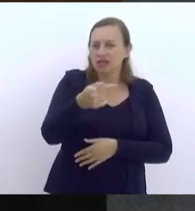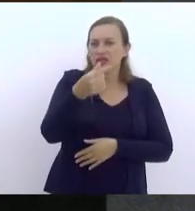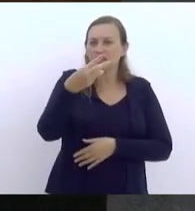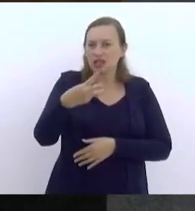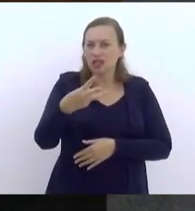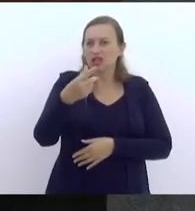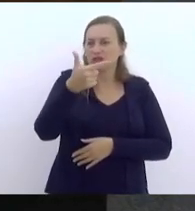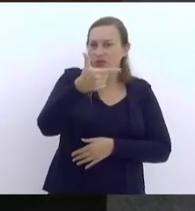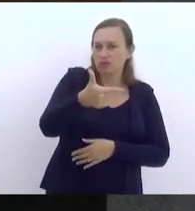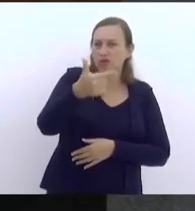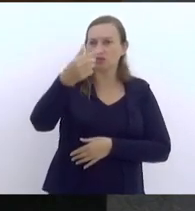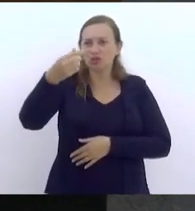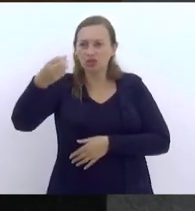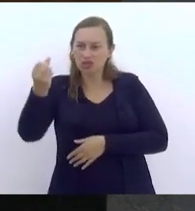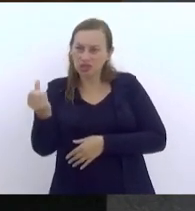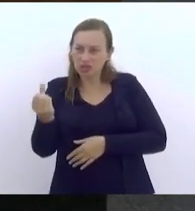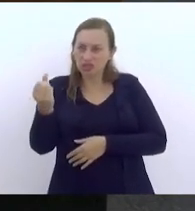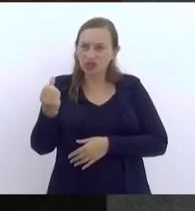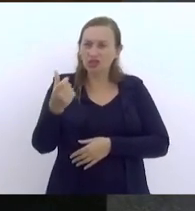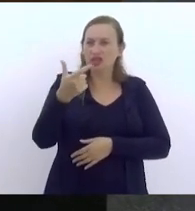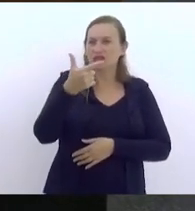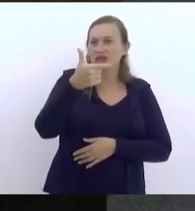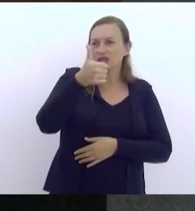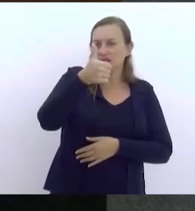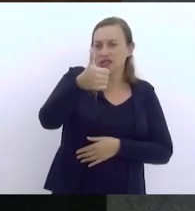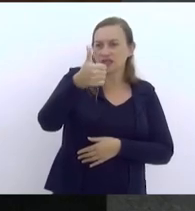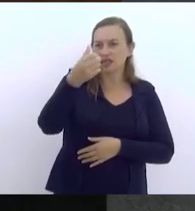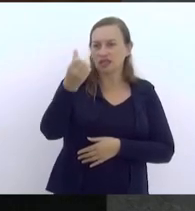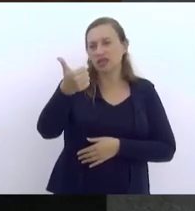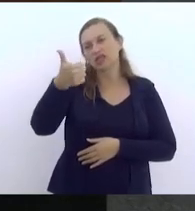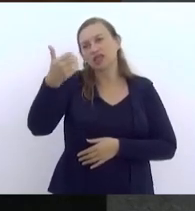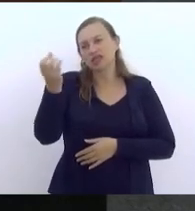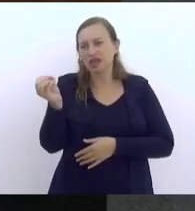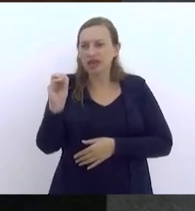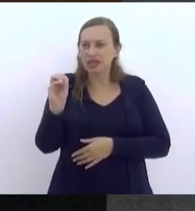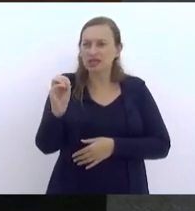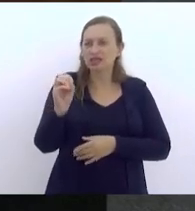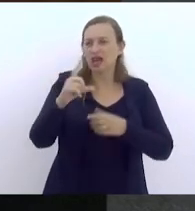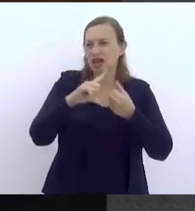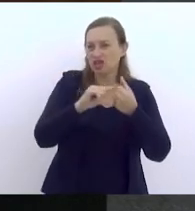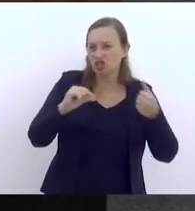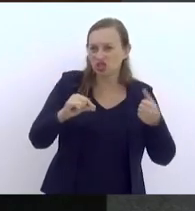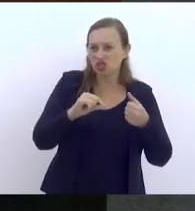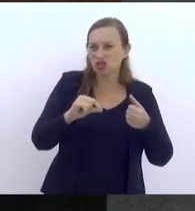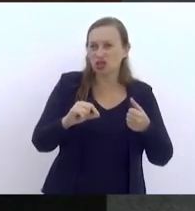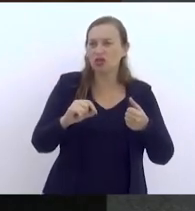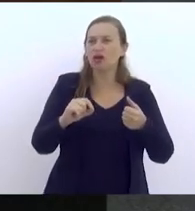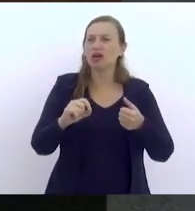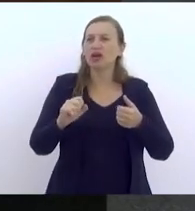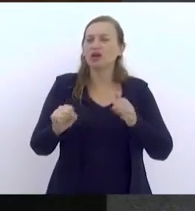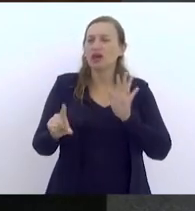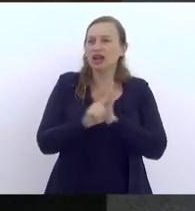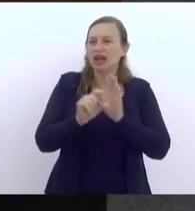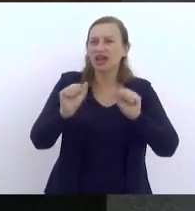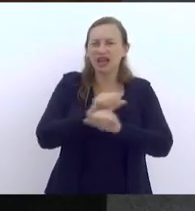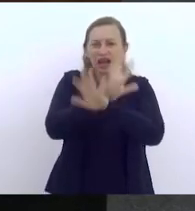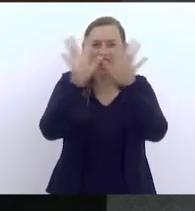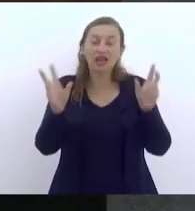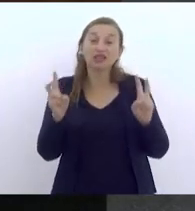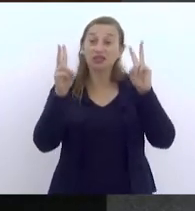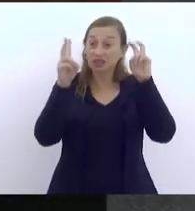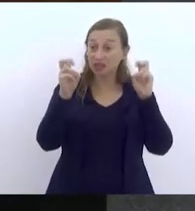7329/2016, dotada de 110 artigos. E essa lei dispõe de maneira muito firme e clara a respeito desse